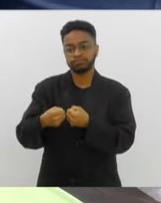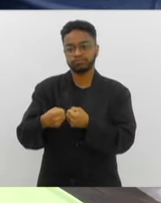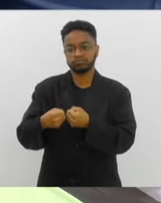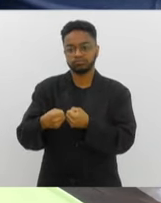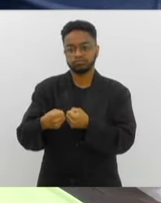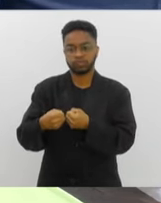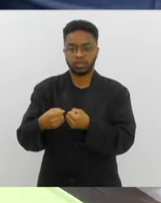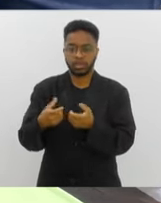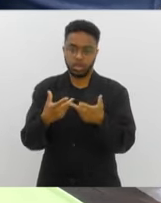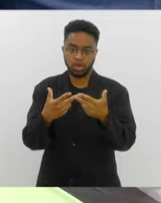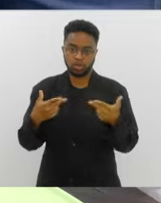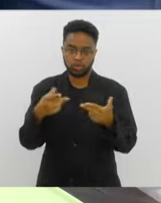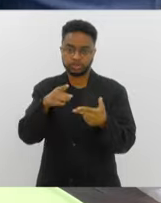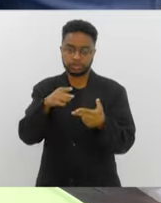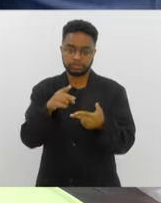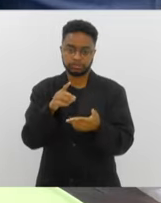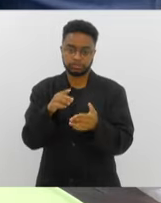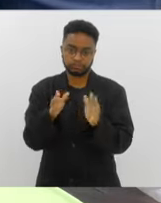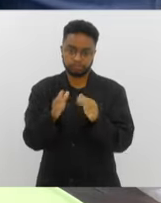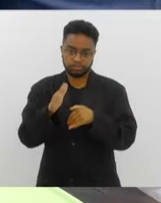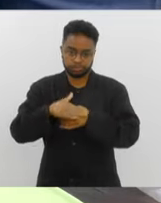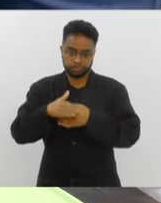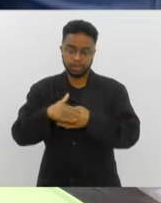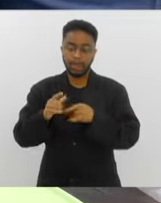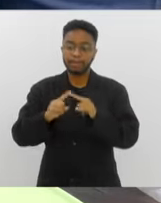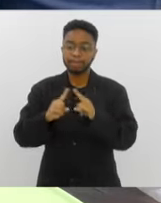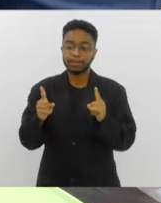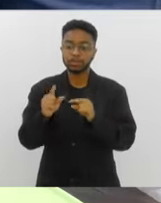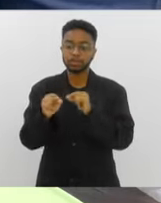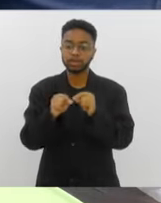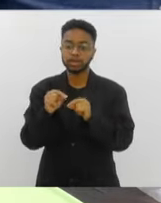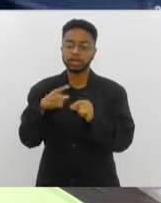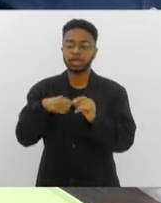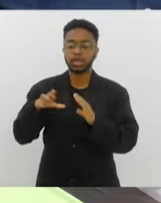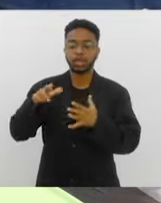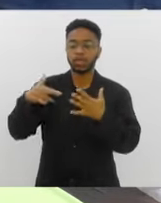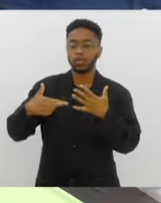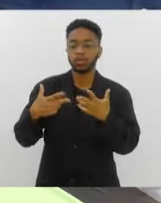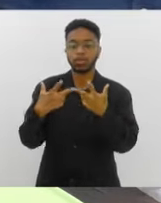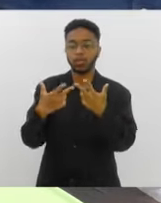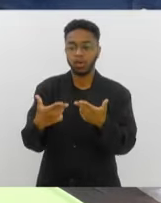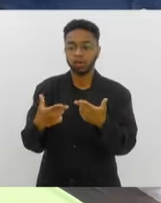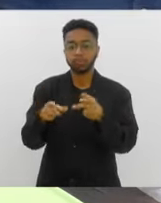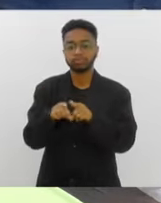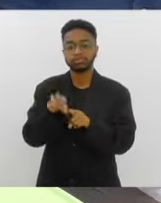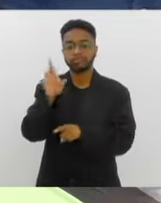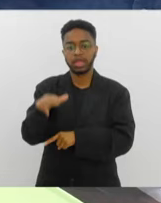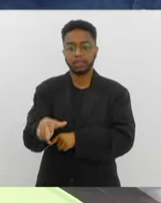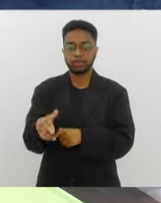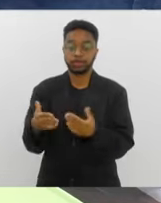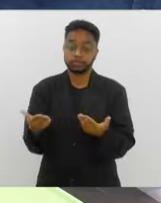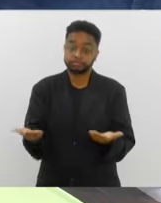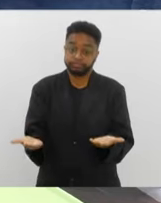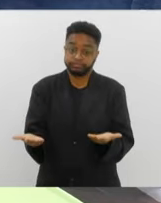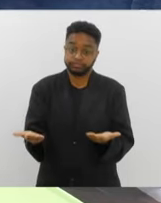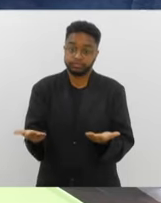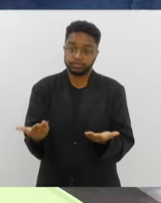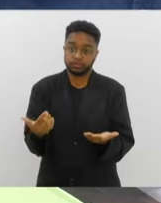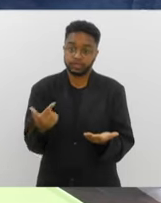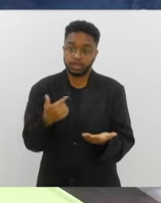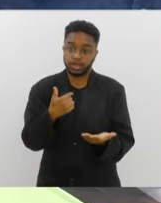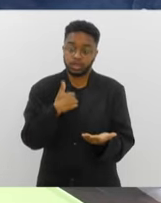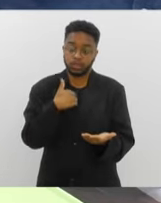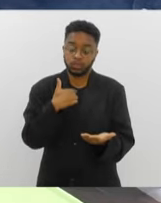bom que assim o seja, recurso idêntico foi considerado de repercussão geral e foi negado. Então, eu não vejo